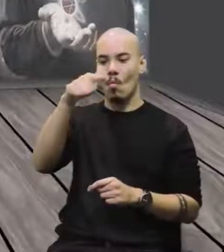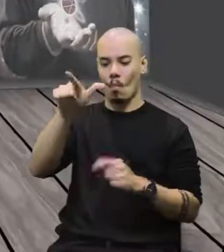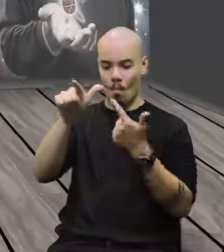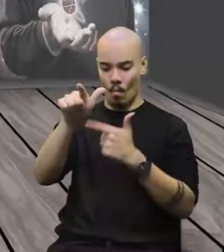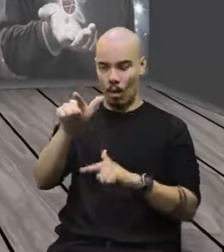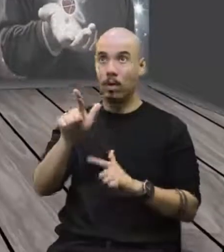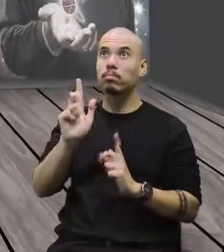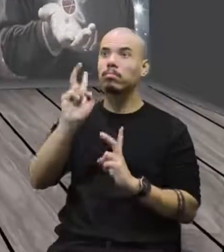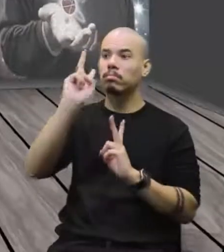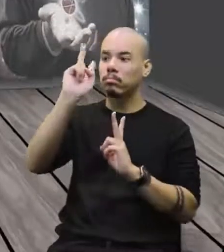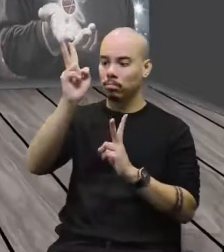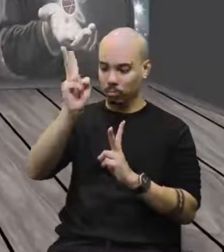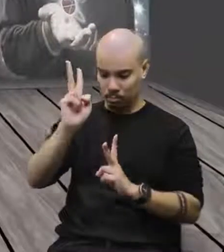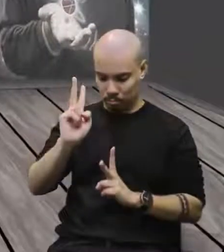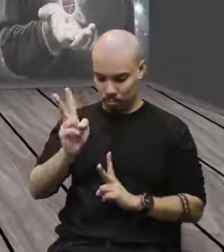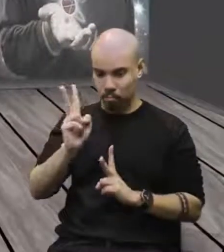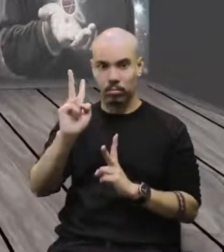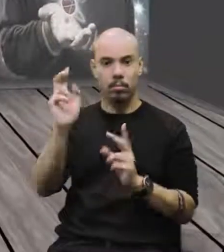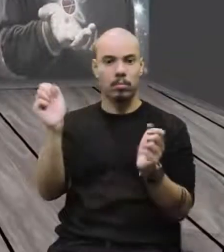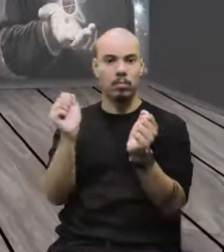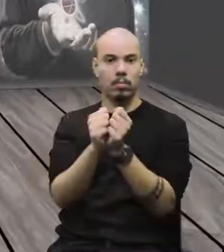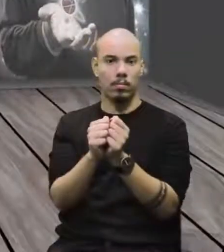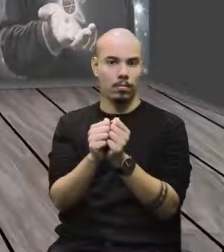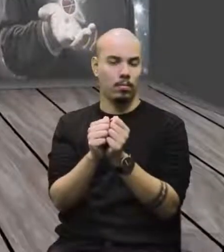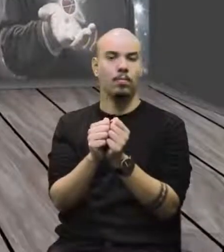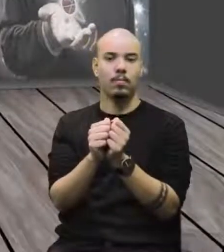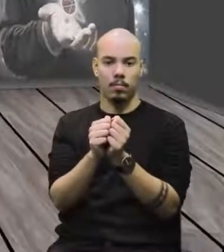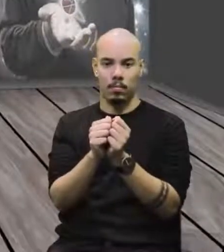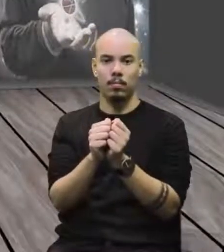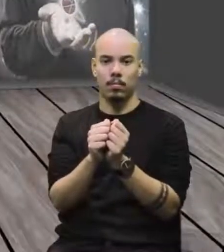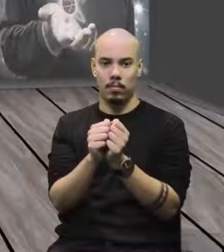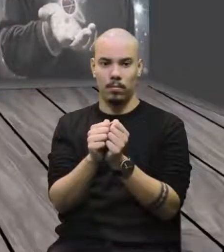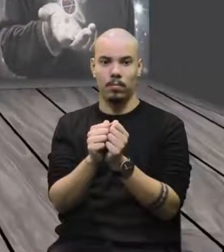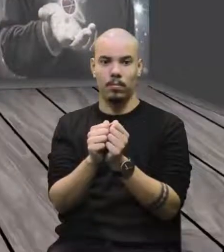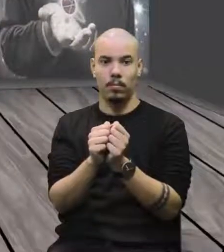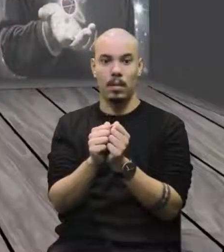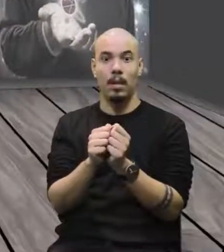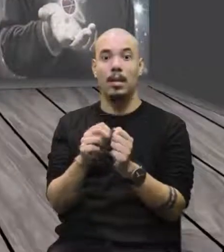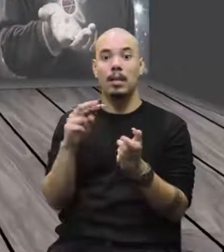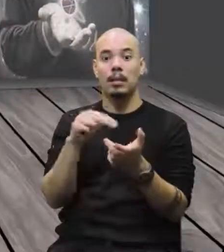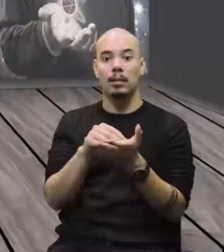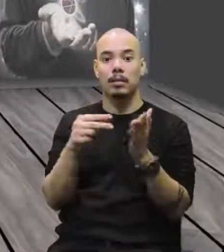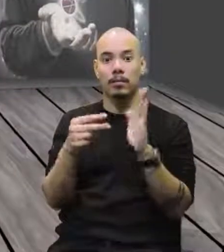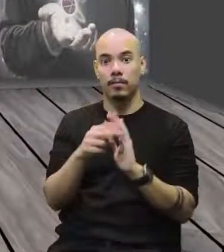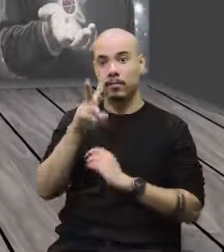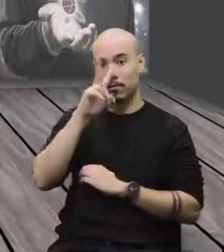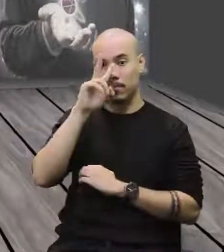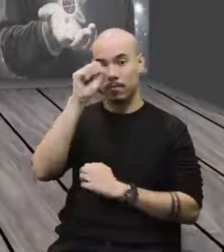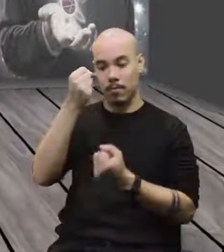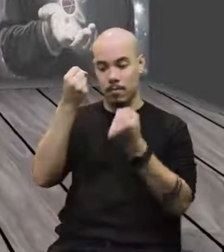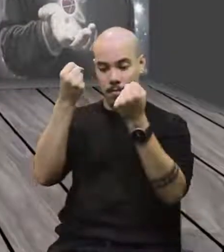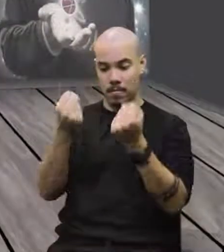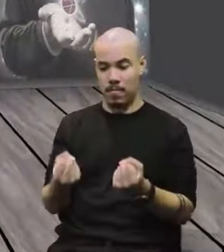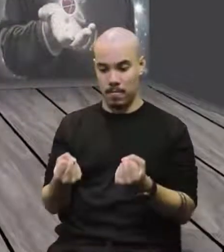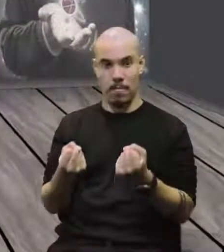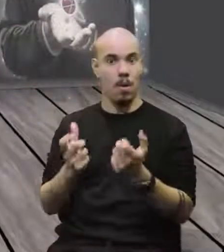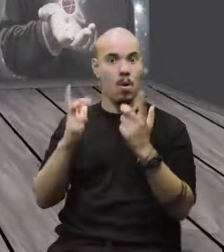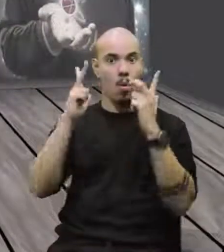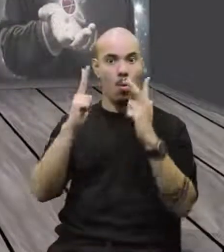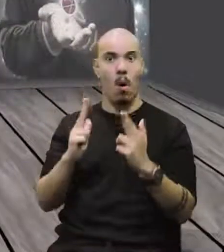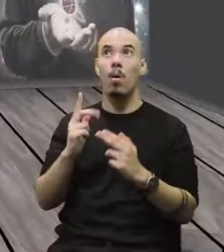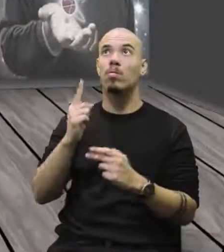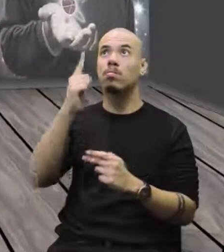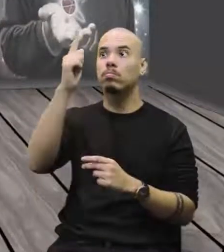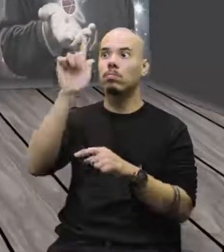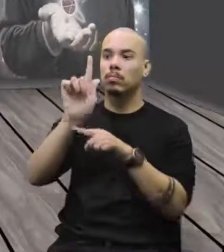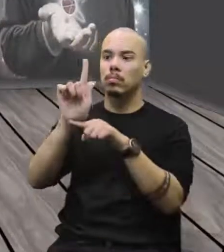mesma força para baixo, que está puxando, que é a gravidade, tem que ser igual à força magnética para cima. Força peso, que nós chamamos, né? Isso. Força gravitacional tem que ser igual à